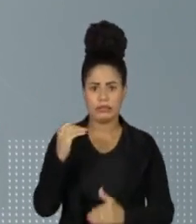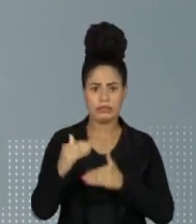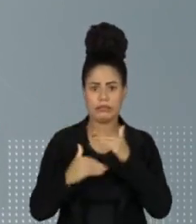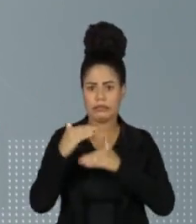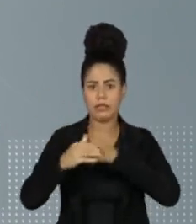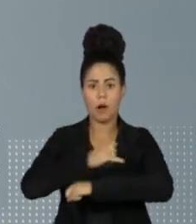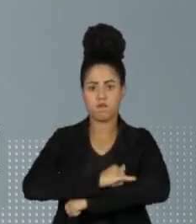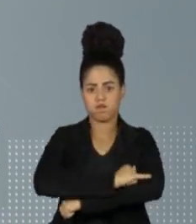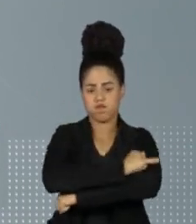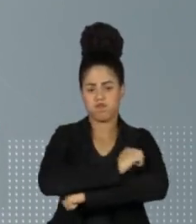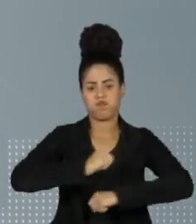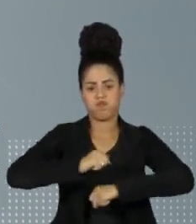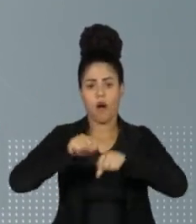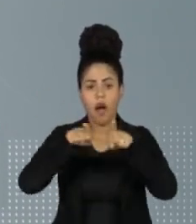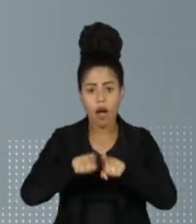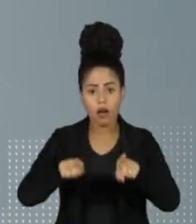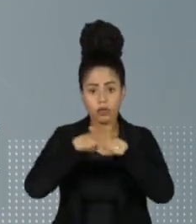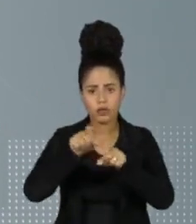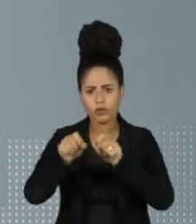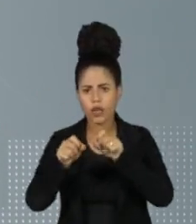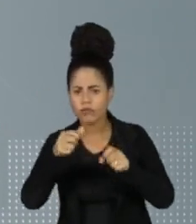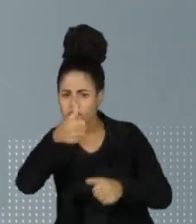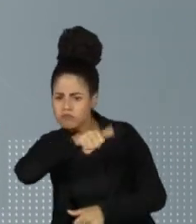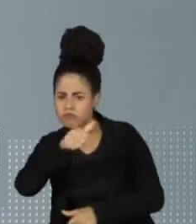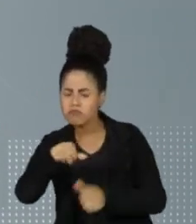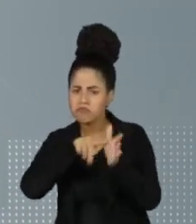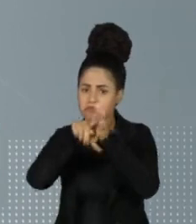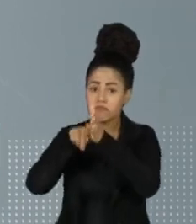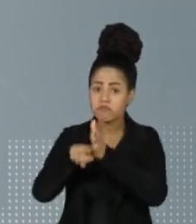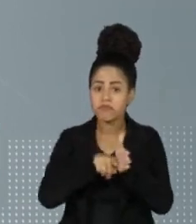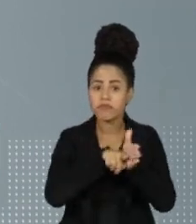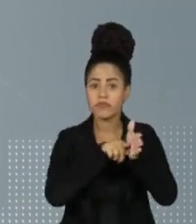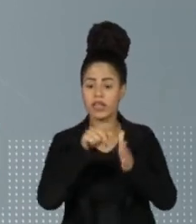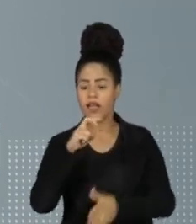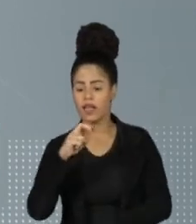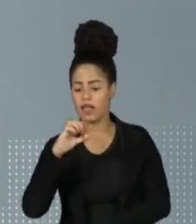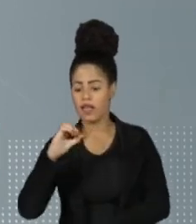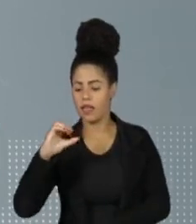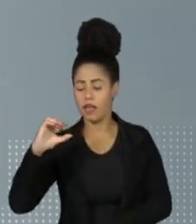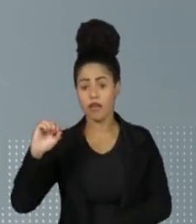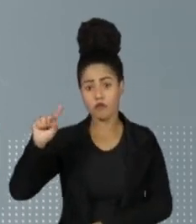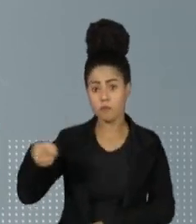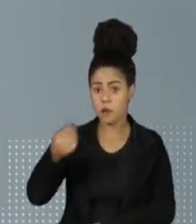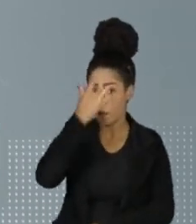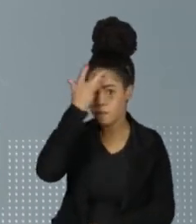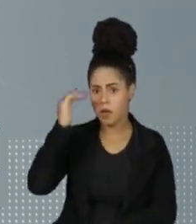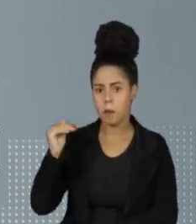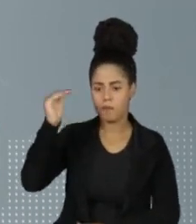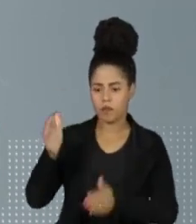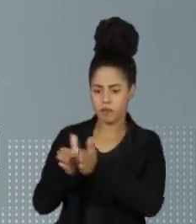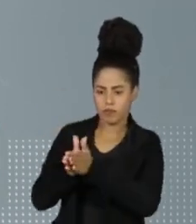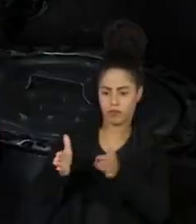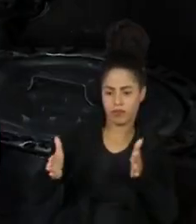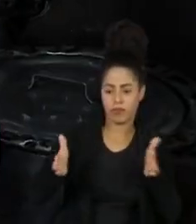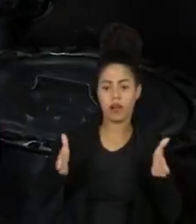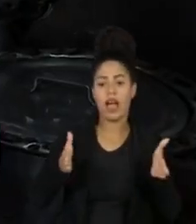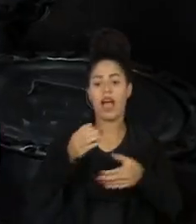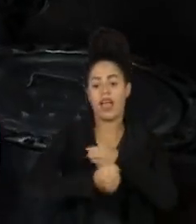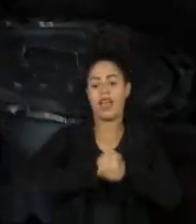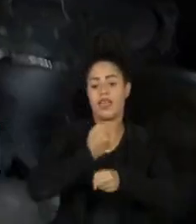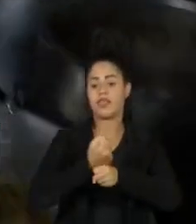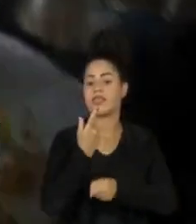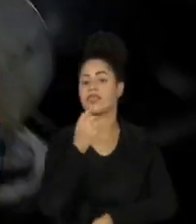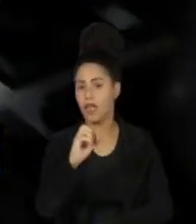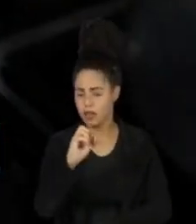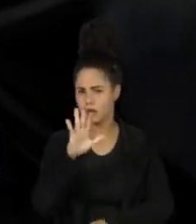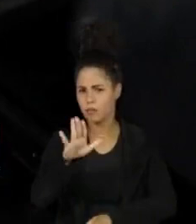de obesidade. Foram analisados os dados das dietas de mais de 500 mil adultos por um período de 10 anos. O